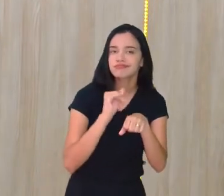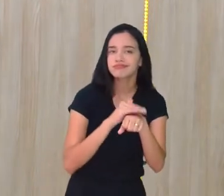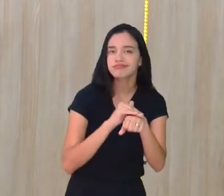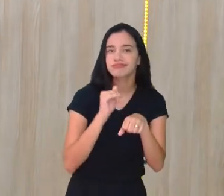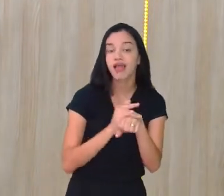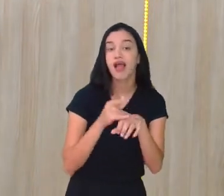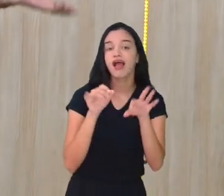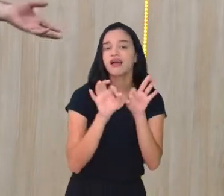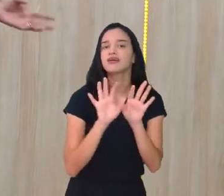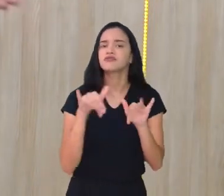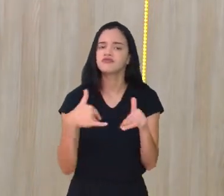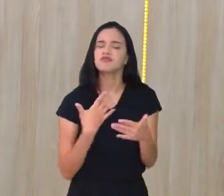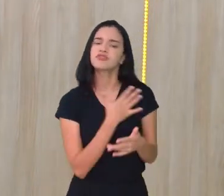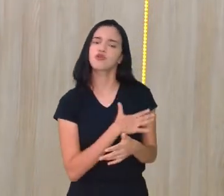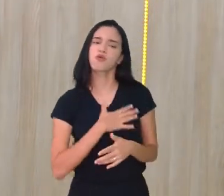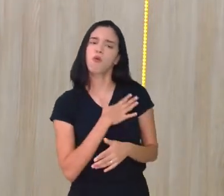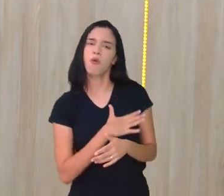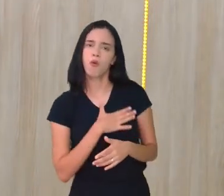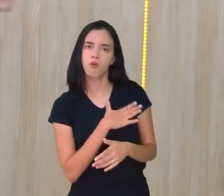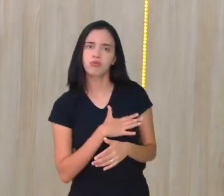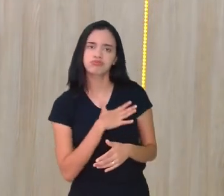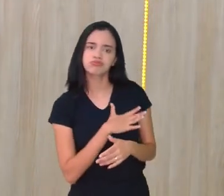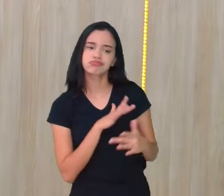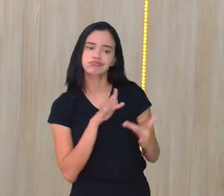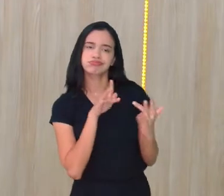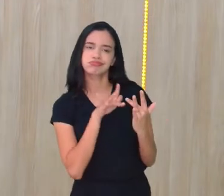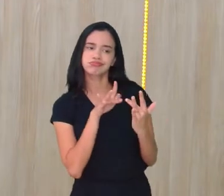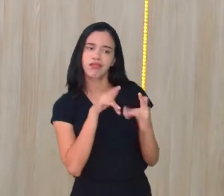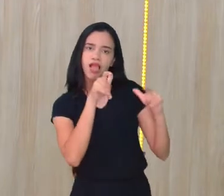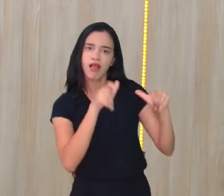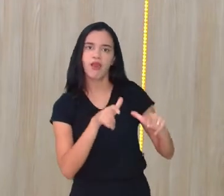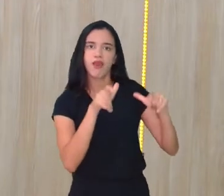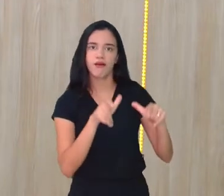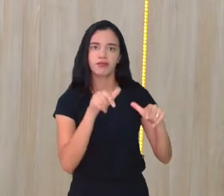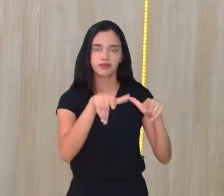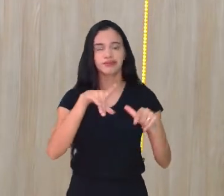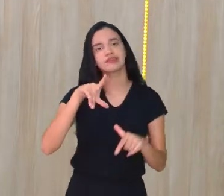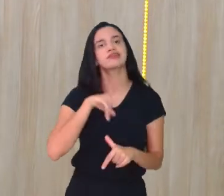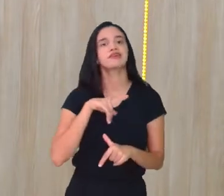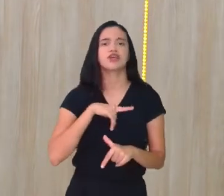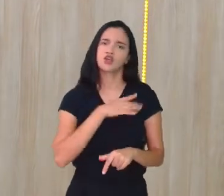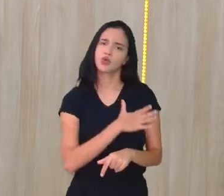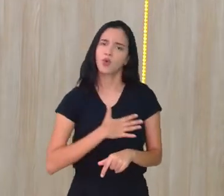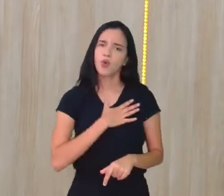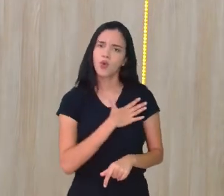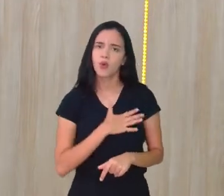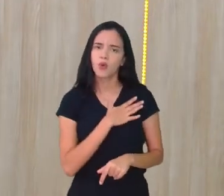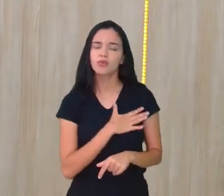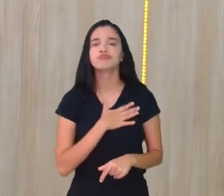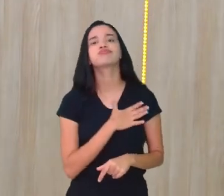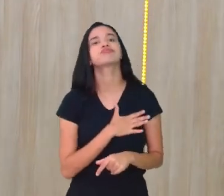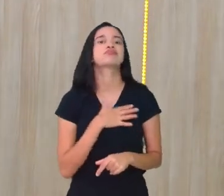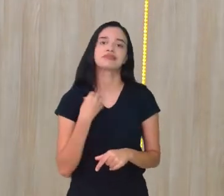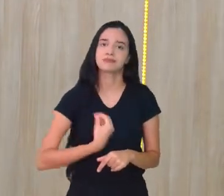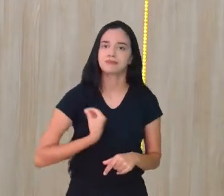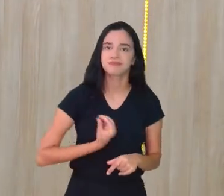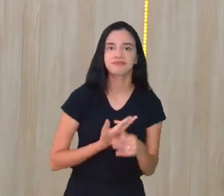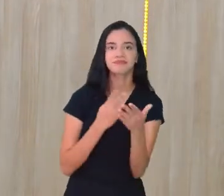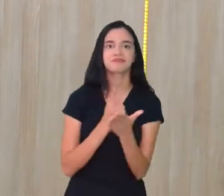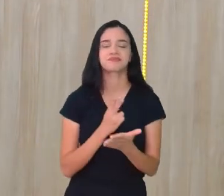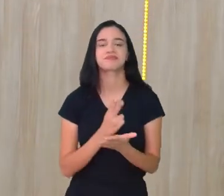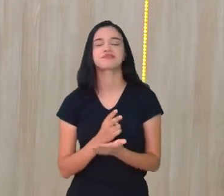da familiaridade, da intimidade de um determinado lugar que você tem, que você gosta de estar ali frequentando.